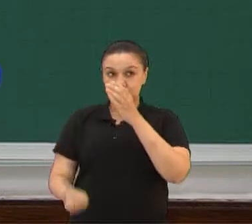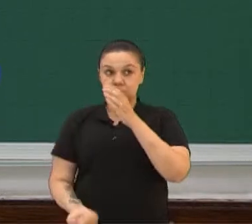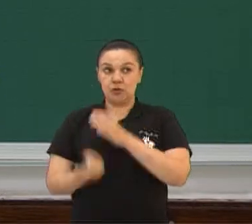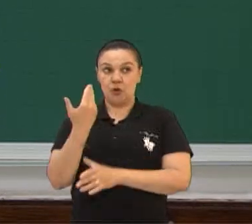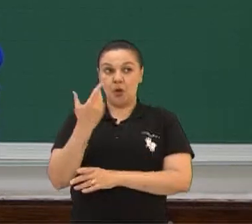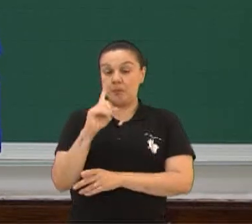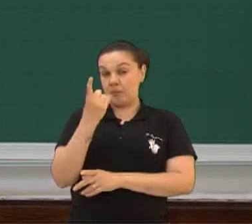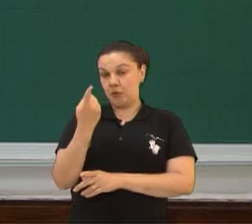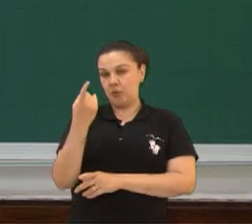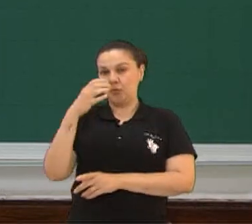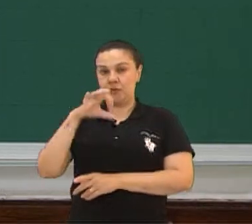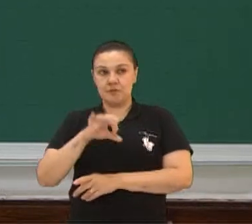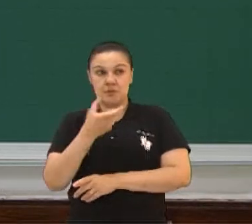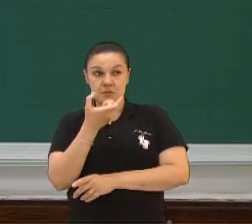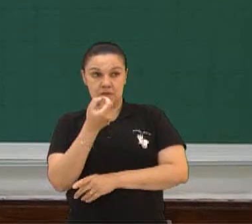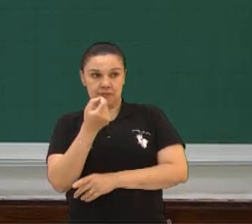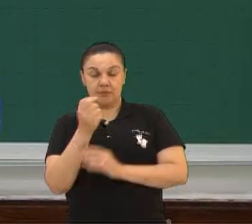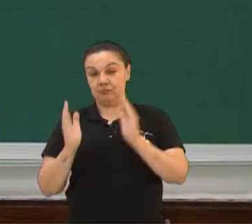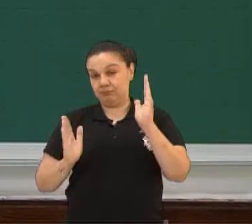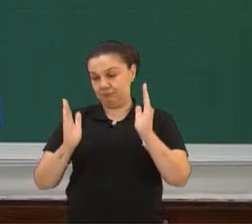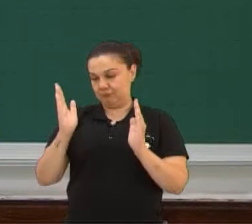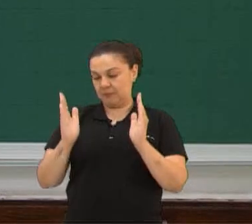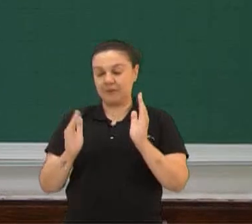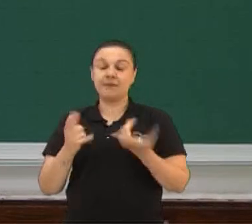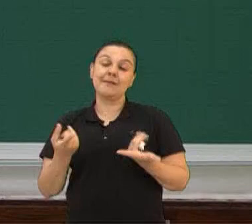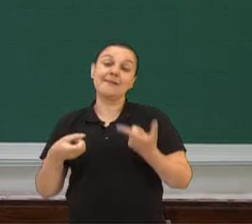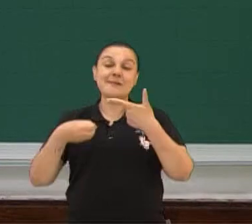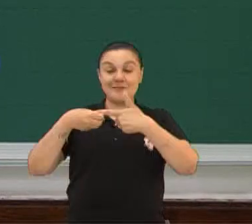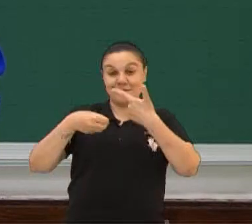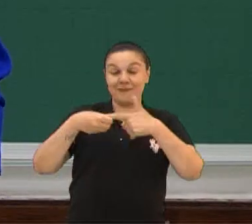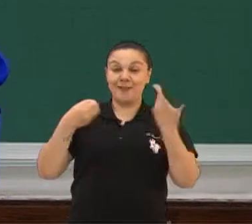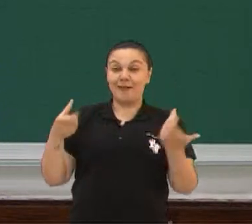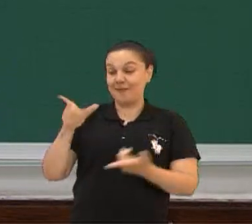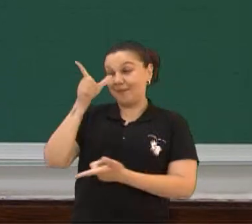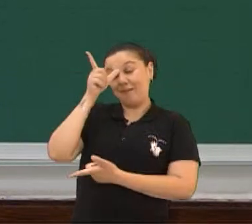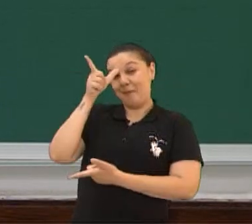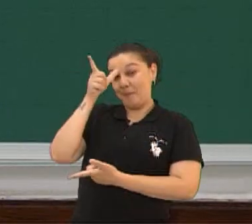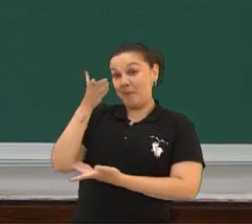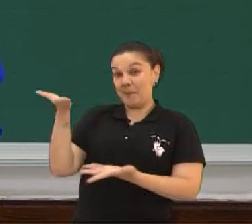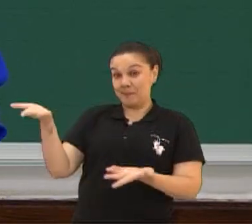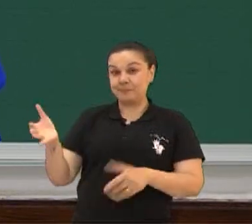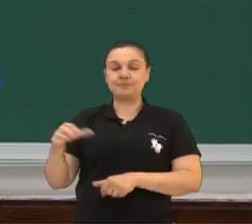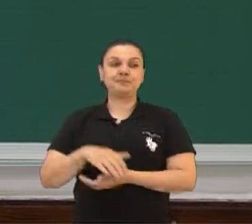em 1920, obviamente, na cidade de Frankfurt, na Alemanha,